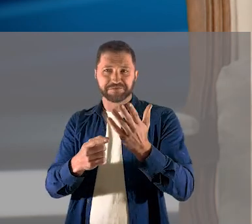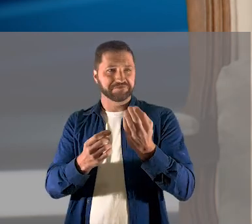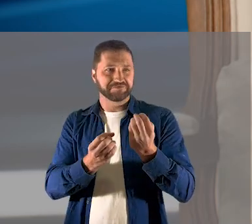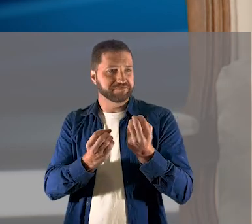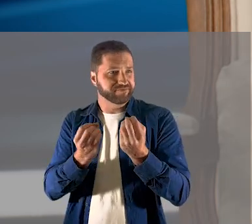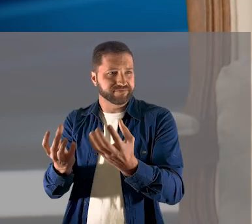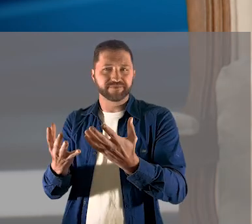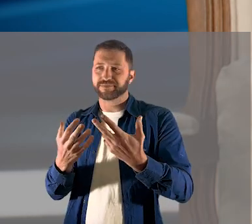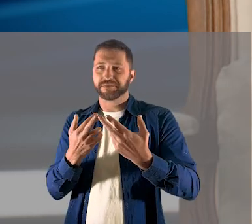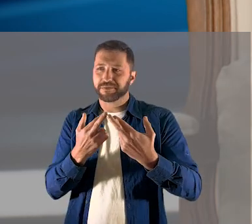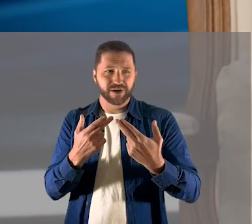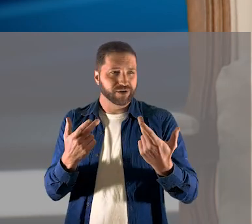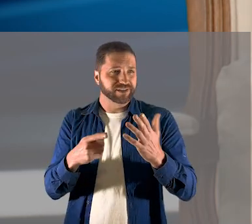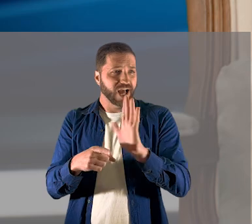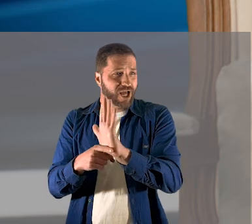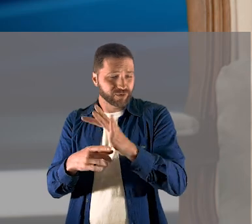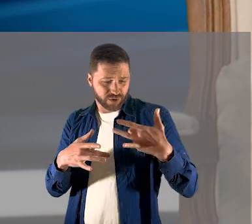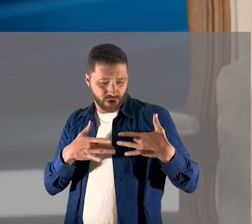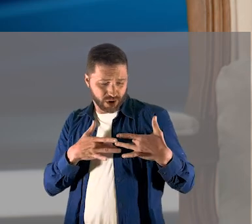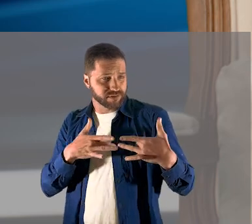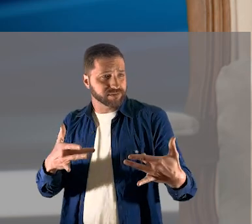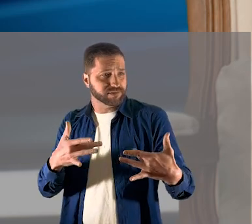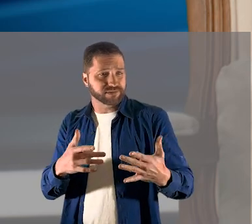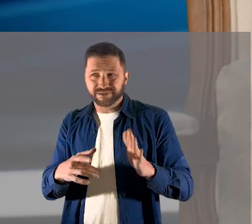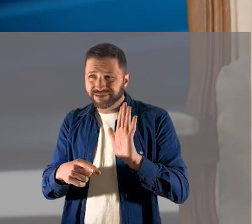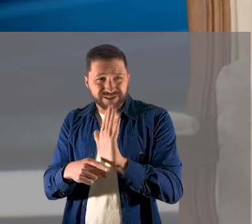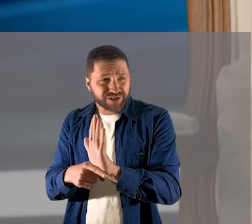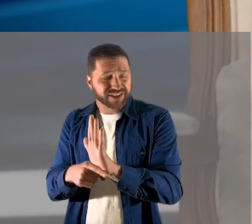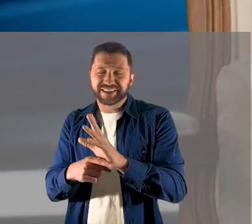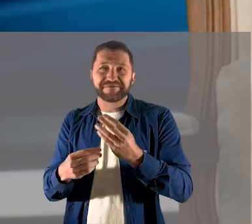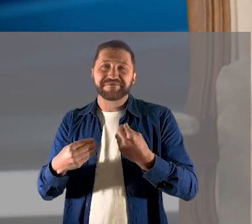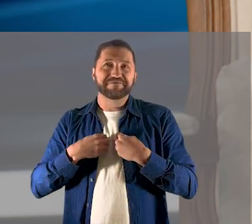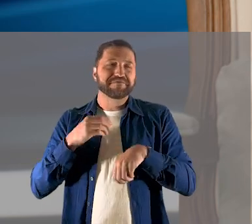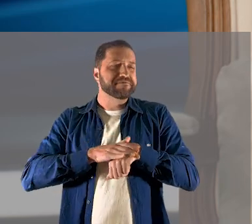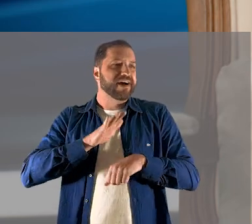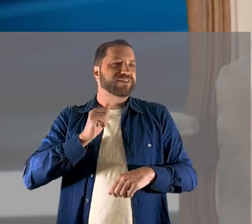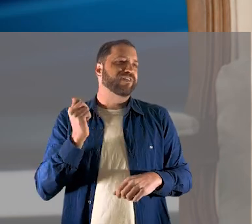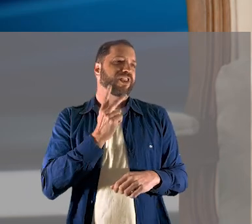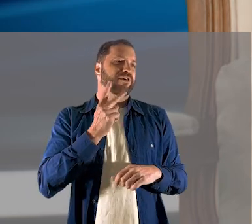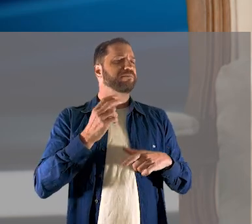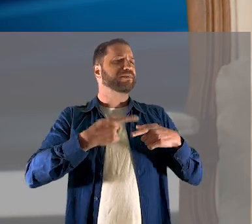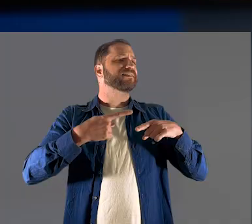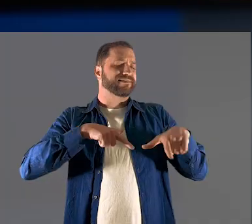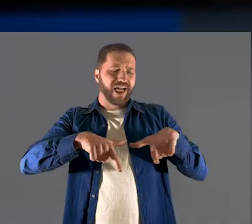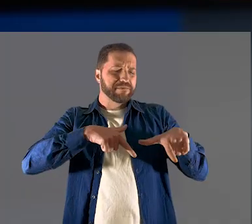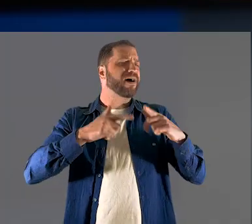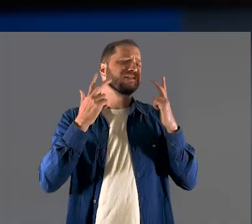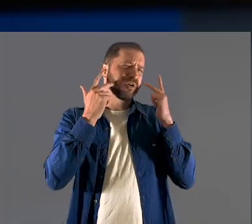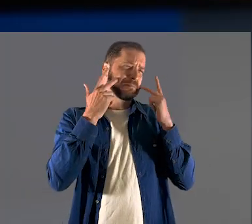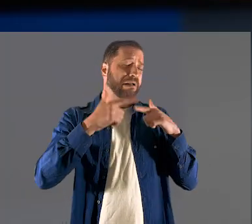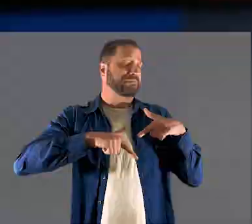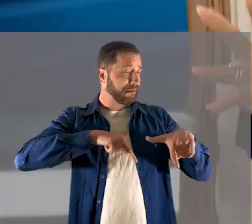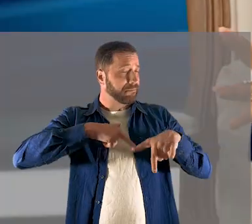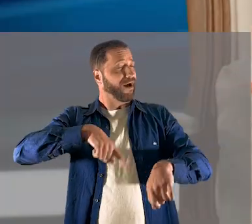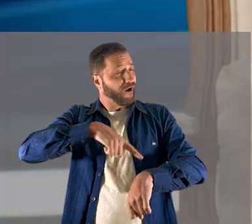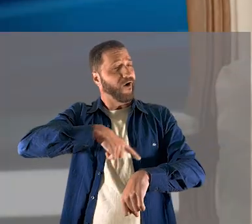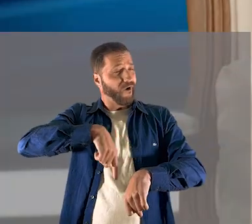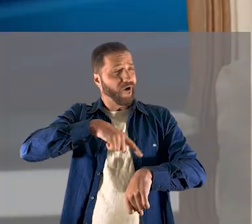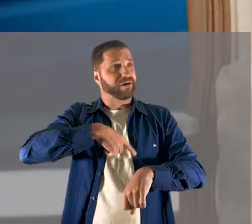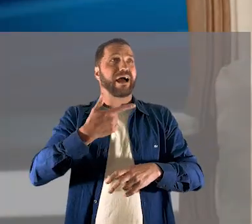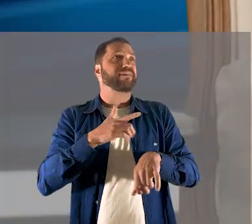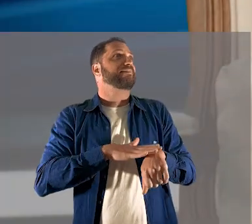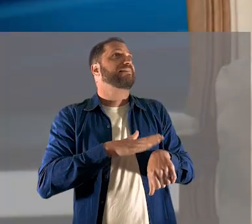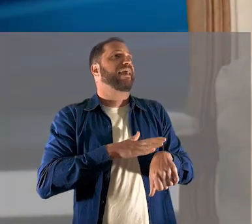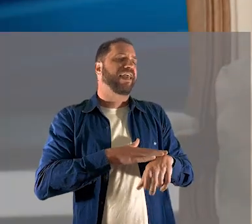mais preciosa que você vai ter feito naquele ano porque trabalhar a gente trabalha muito sempre a gente faz eu não tenho